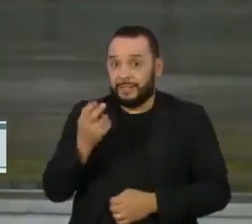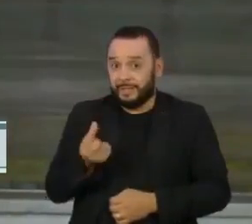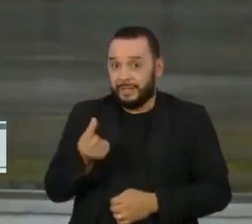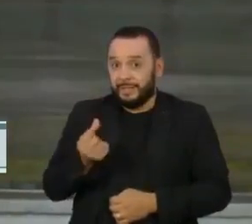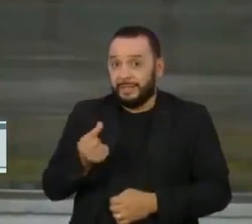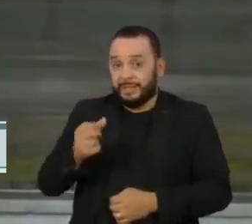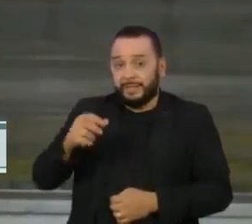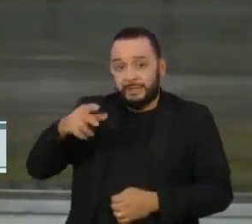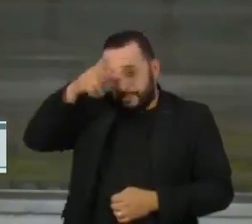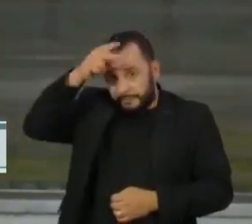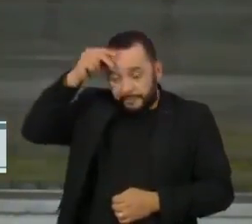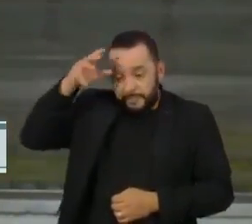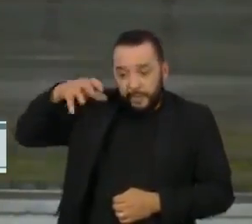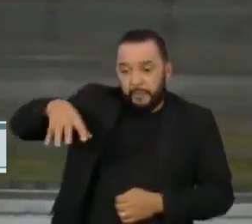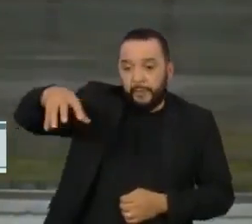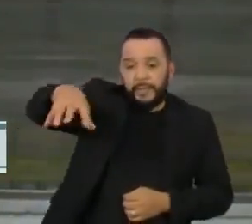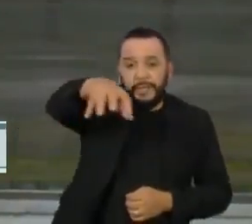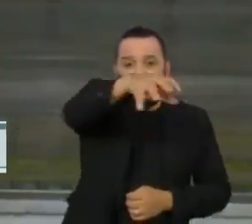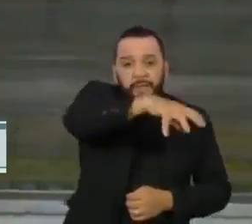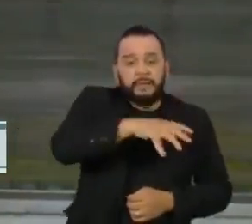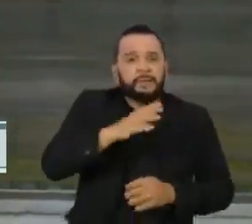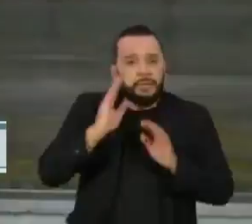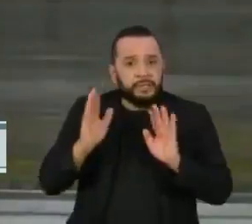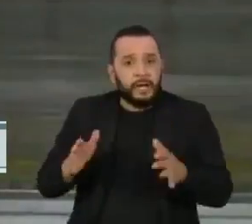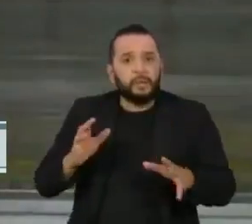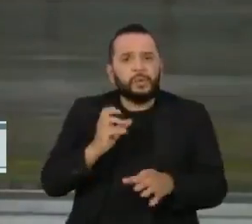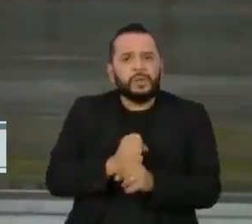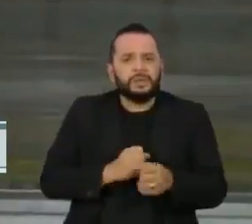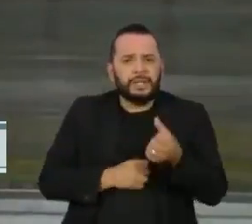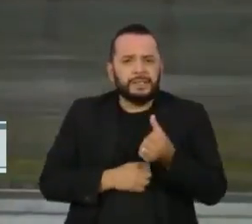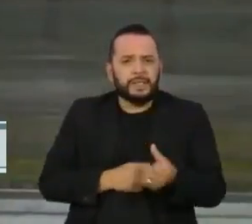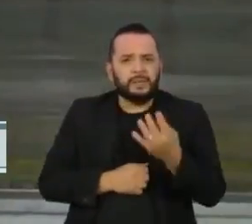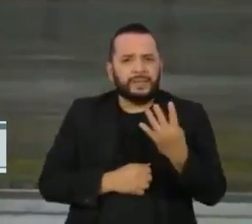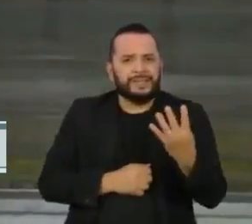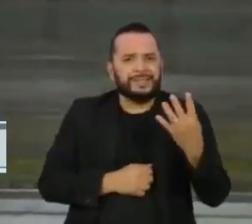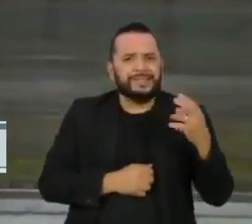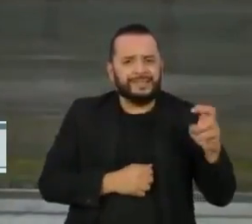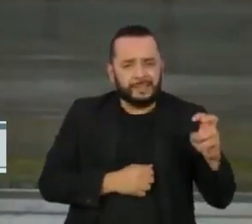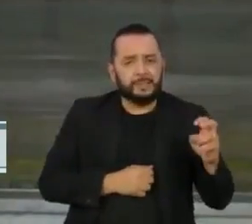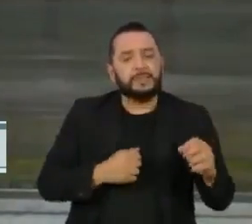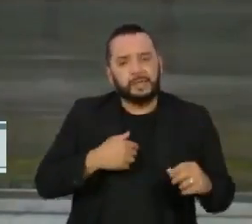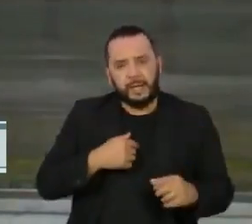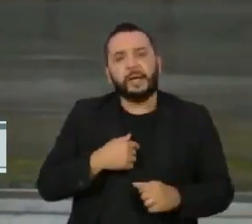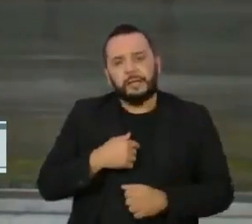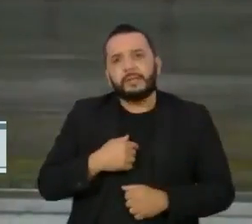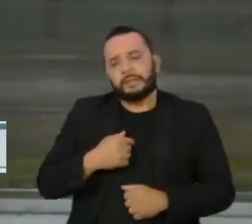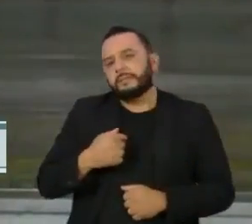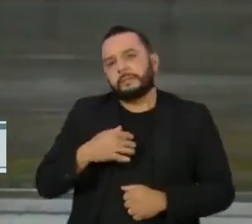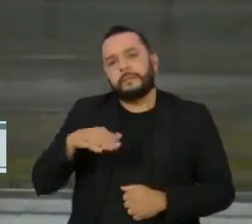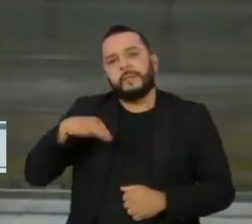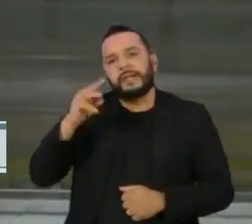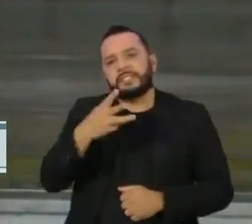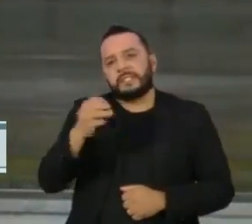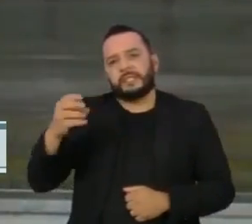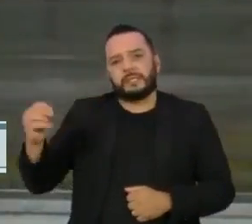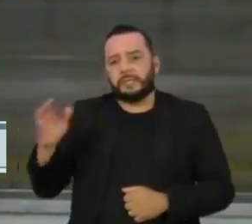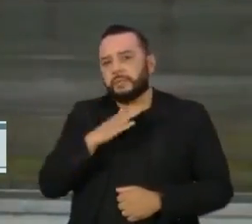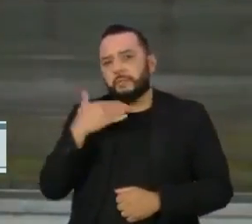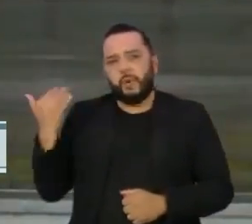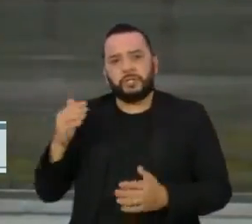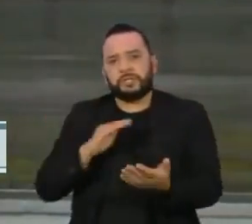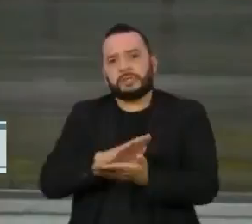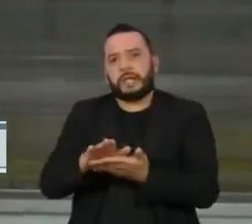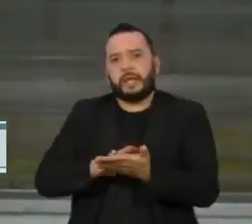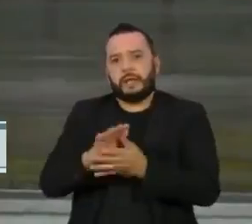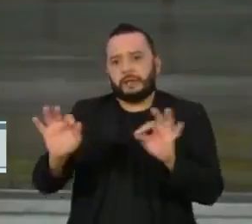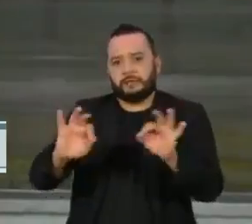346 municípios dos 645 do estado de São Paulo, sem nenhum registro de óbito. Marco Vignoli, nosso